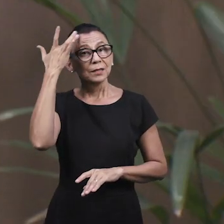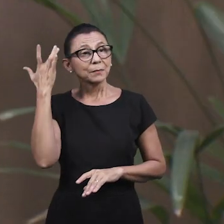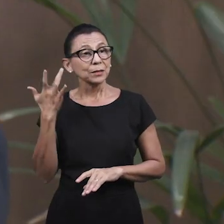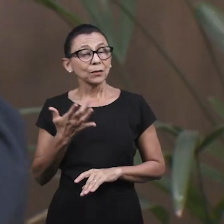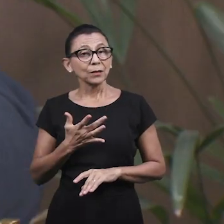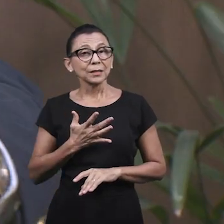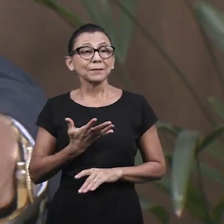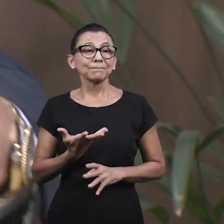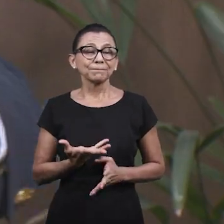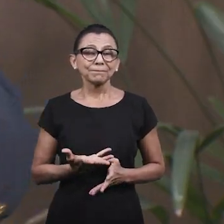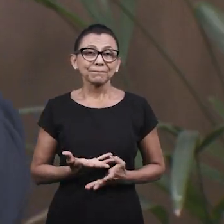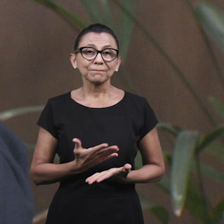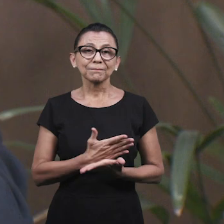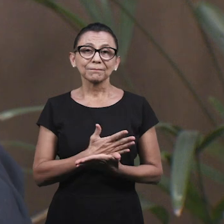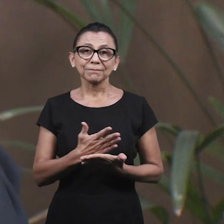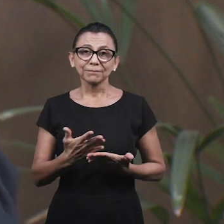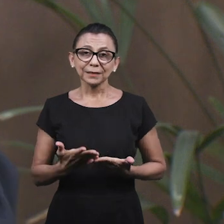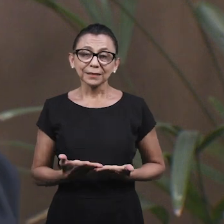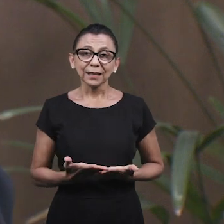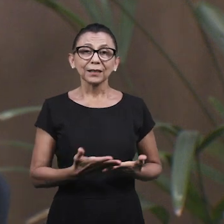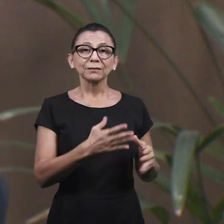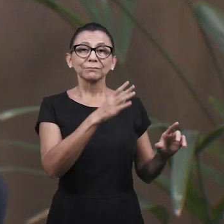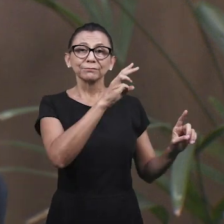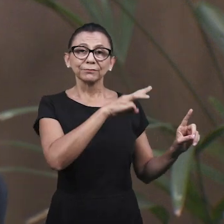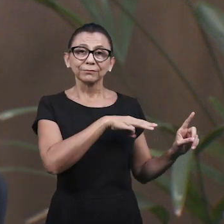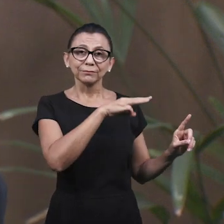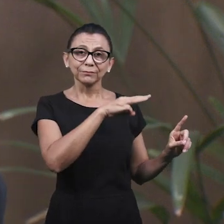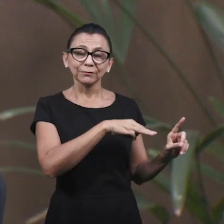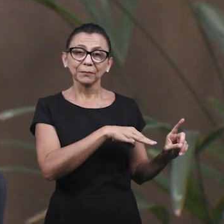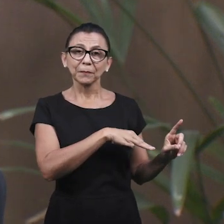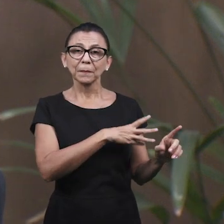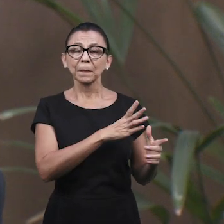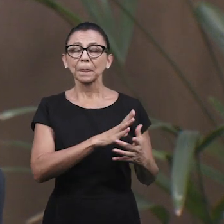isso. Aí, junto a tudo isso, vieram os dogmas.